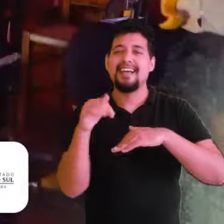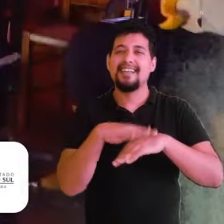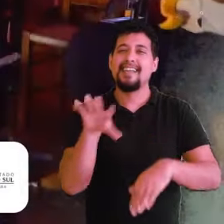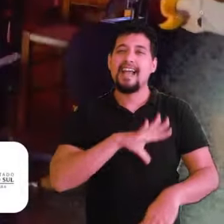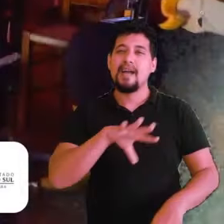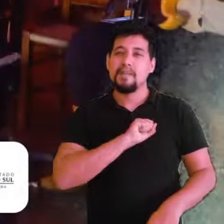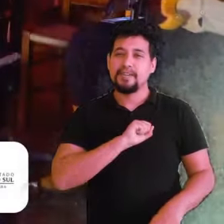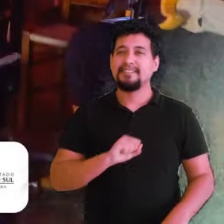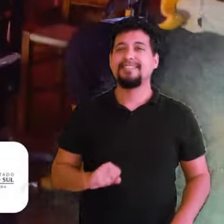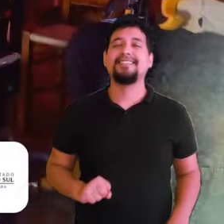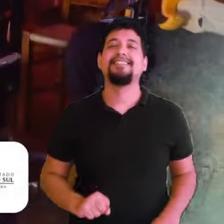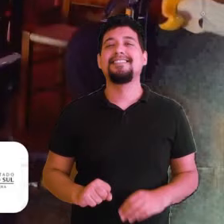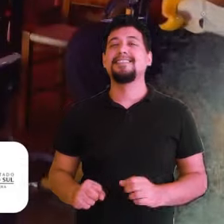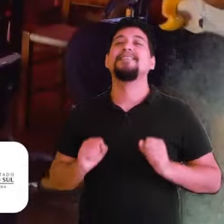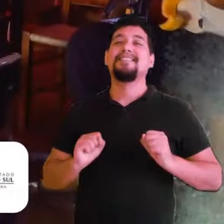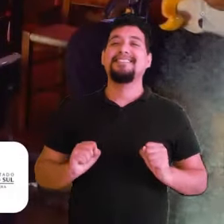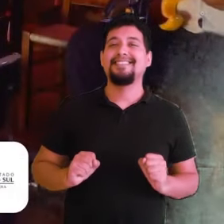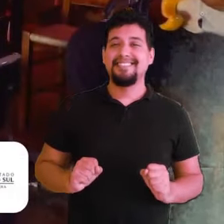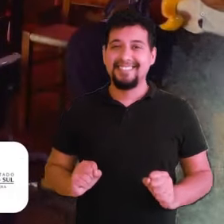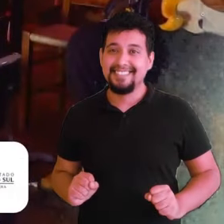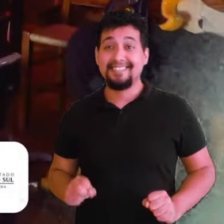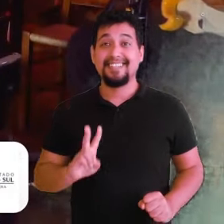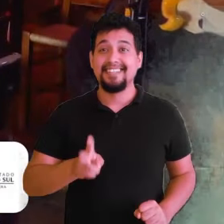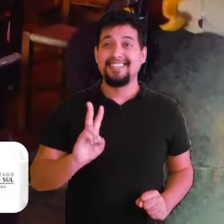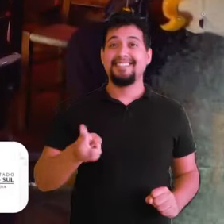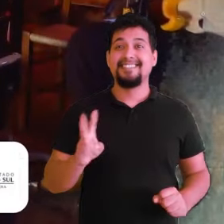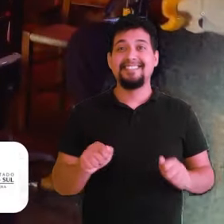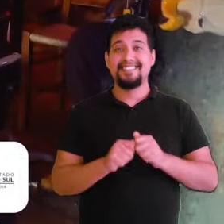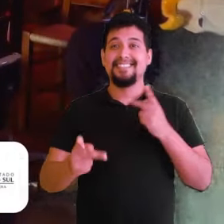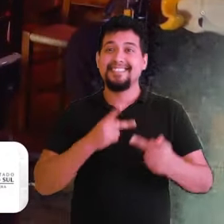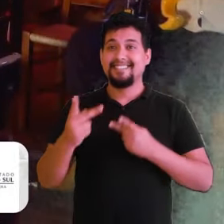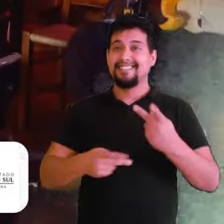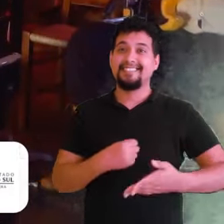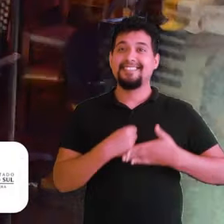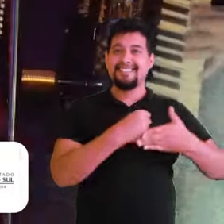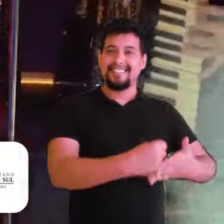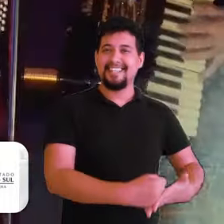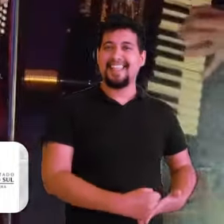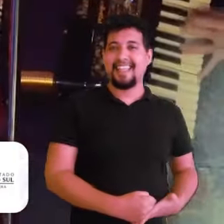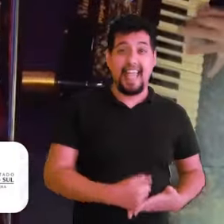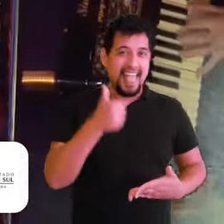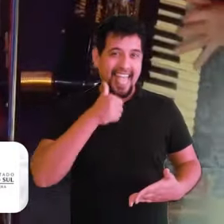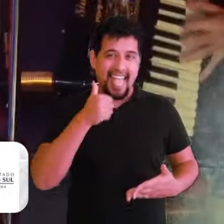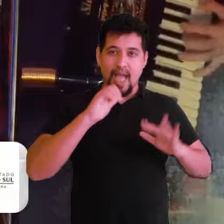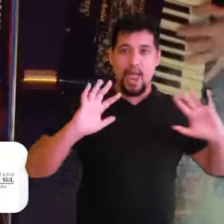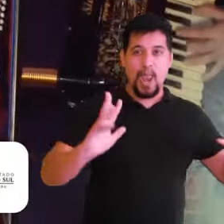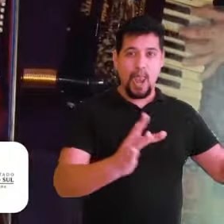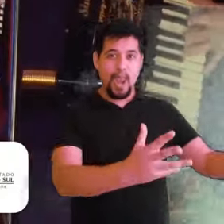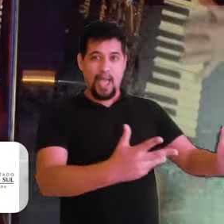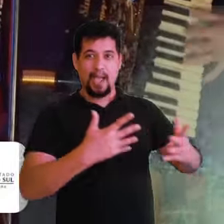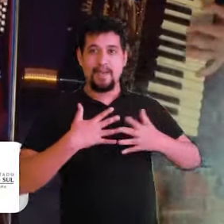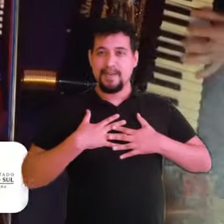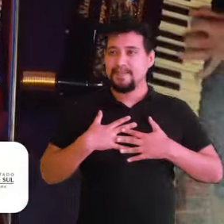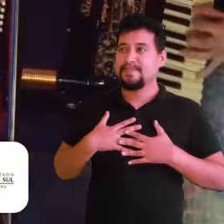pudesse fazer o que eu sempre digo, eu levava essa mulherada bonita comigo.